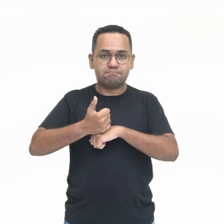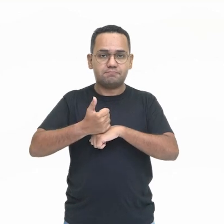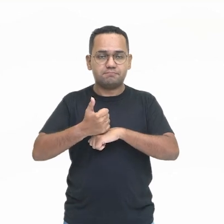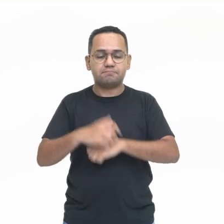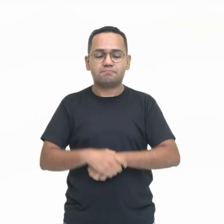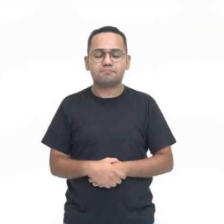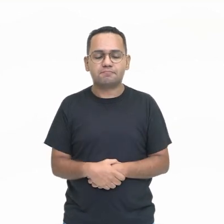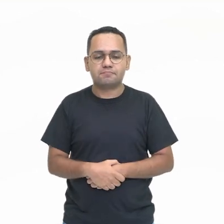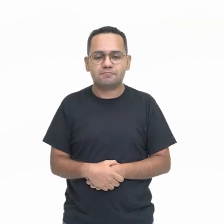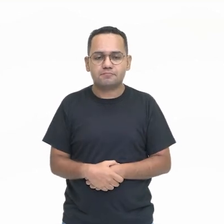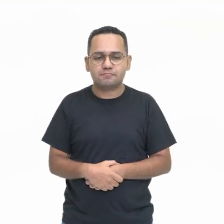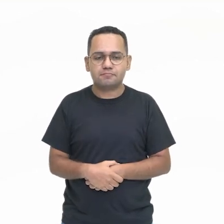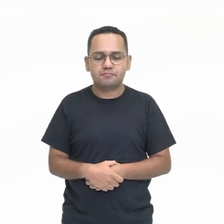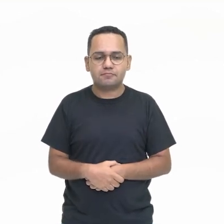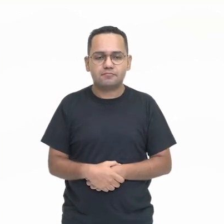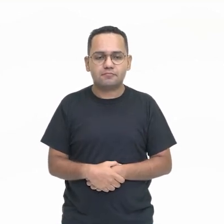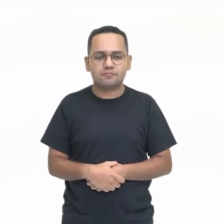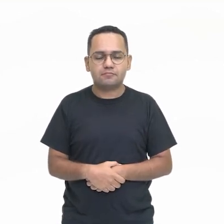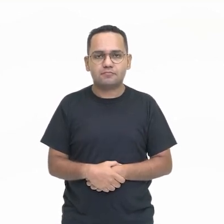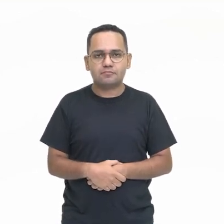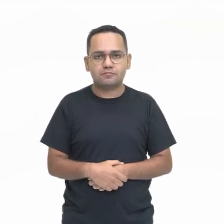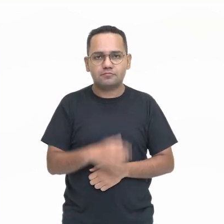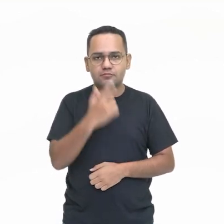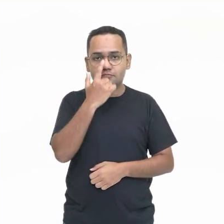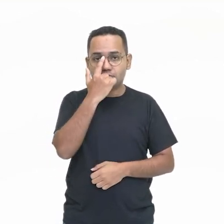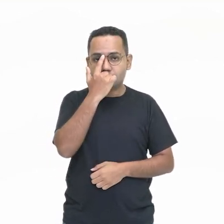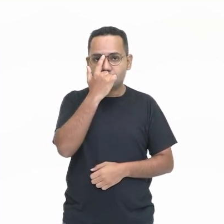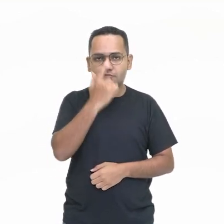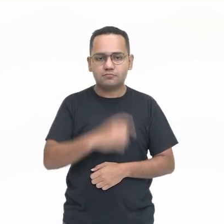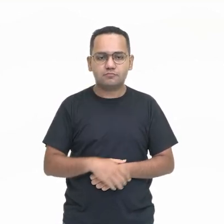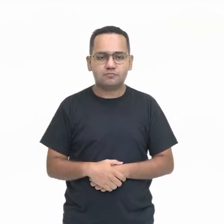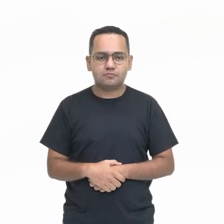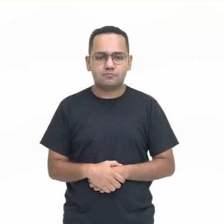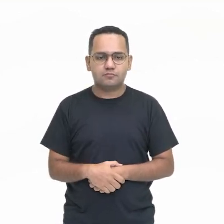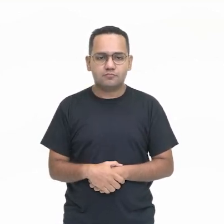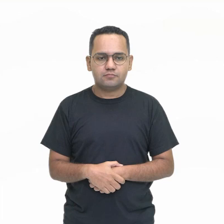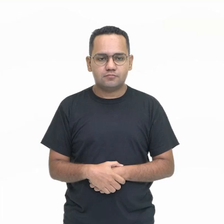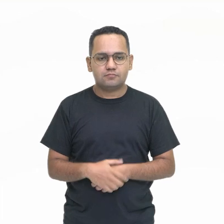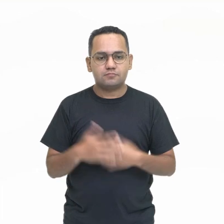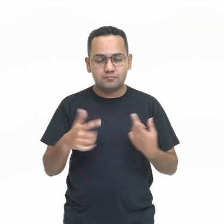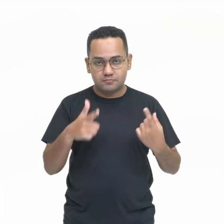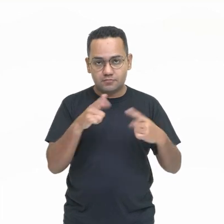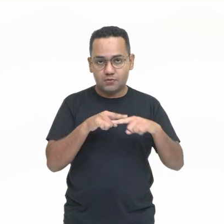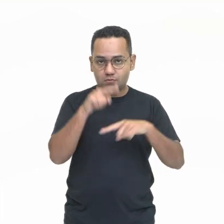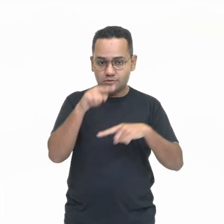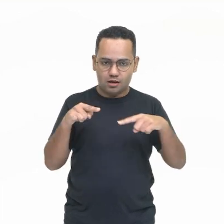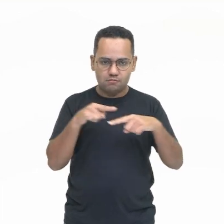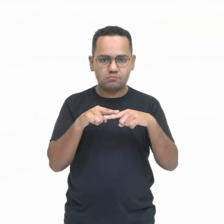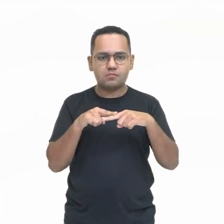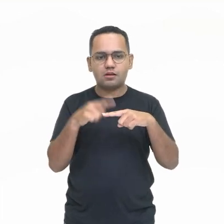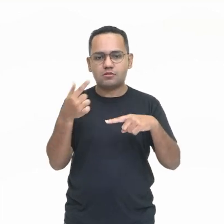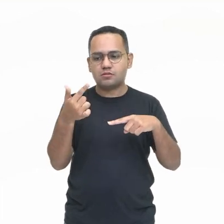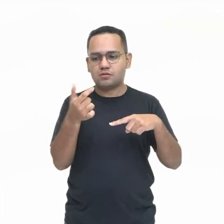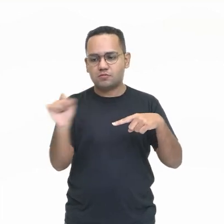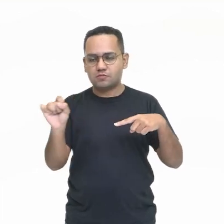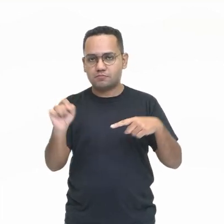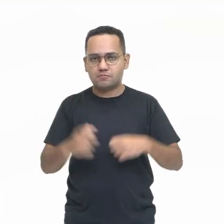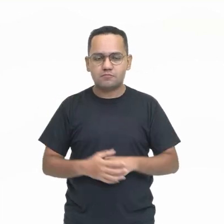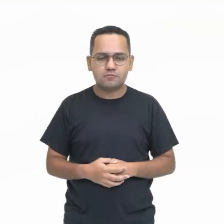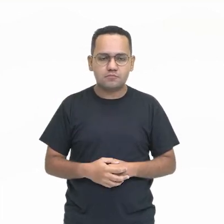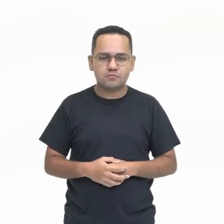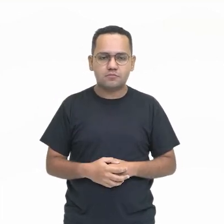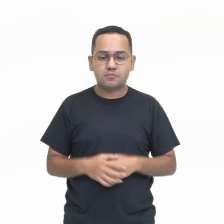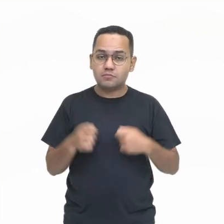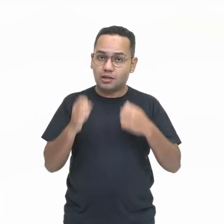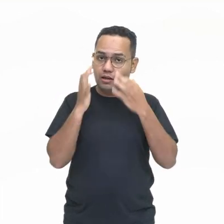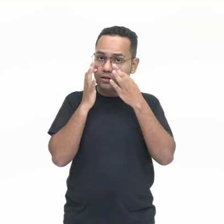substituições com os valores que nós já temos. Nós já temos que o delta é 288, ó. E aí,